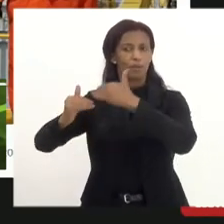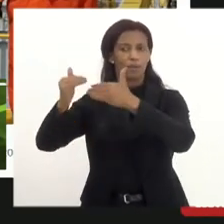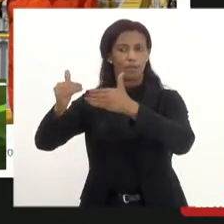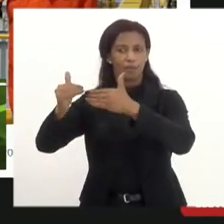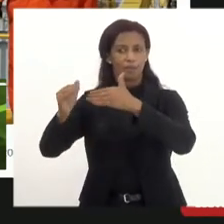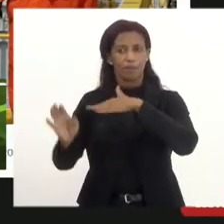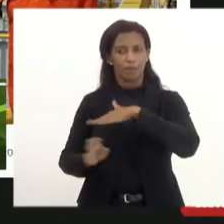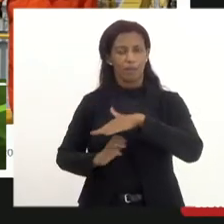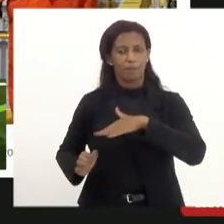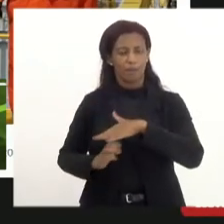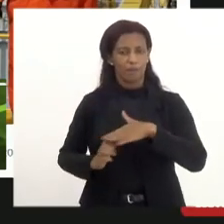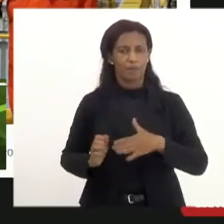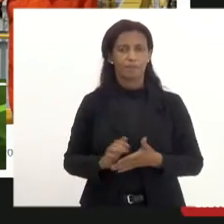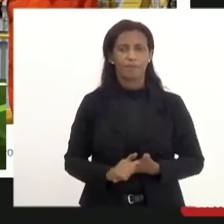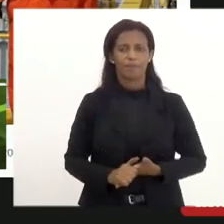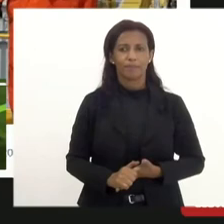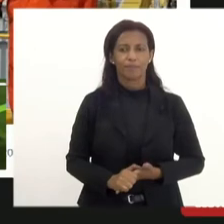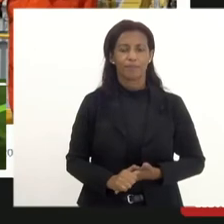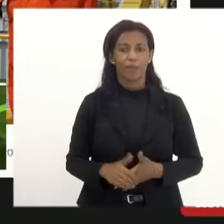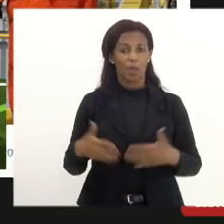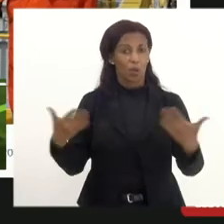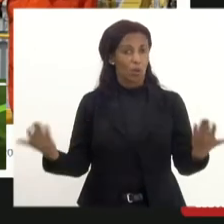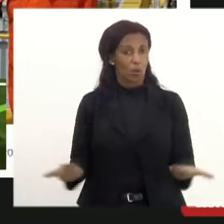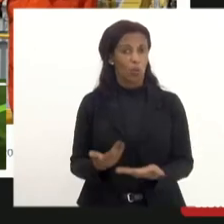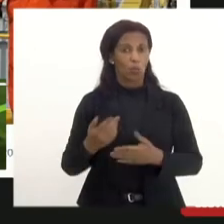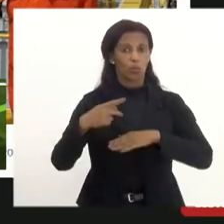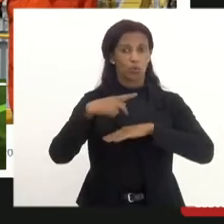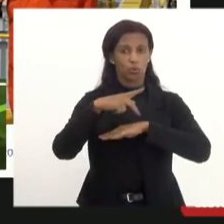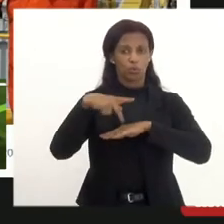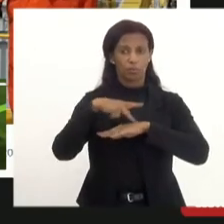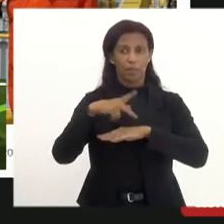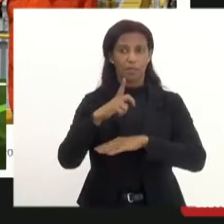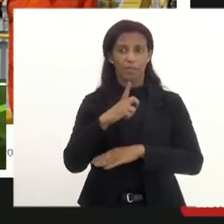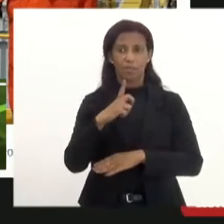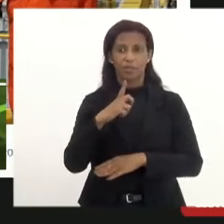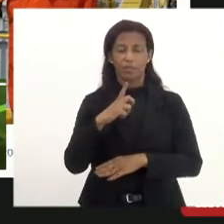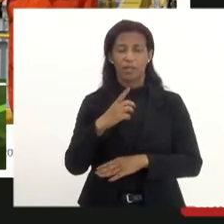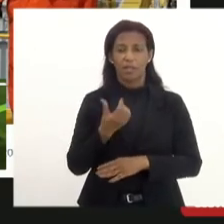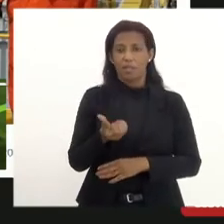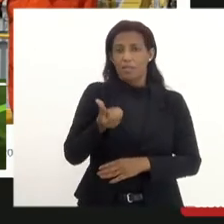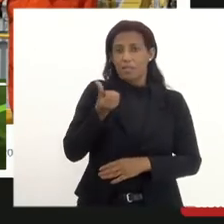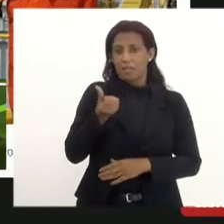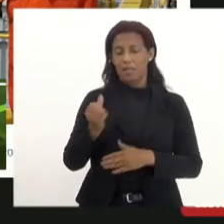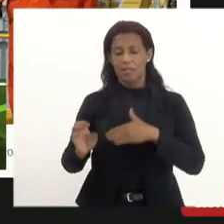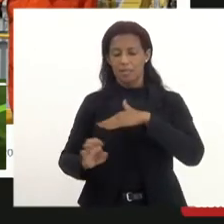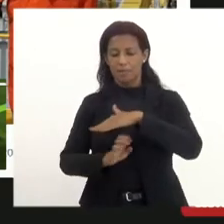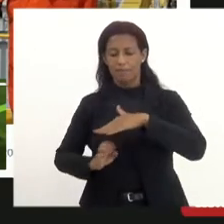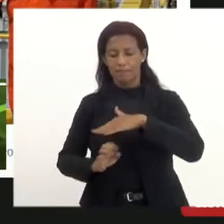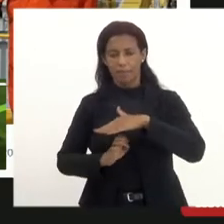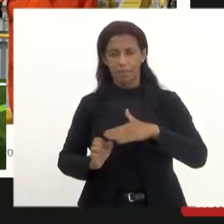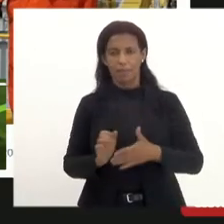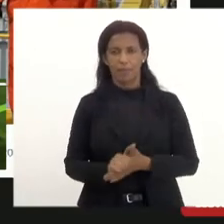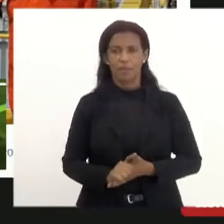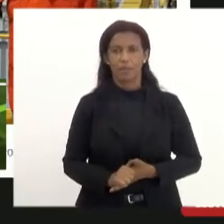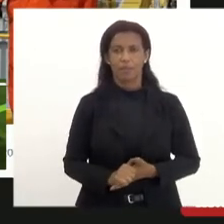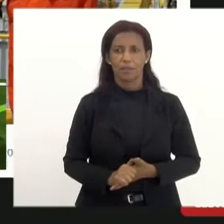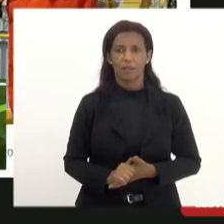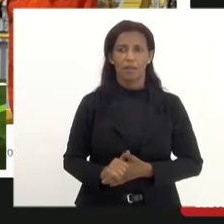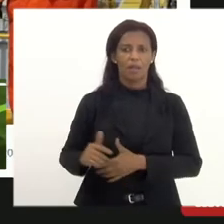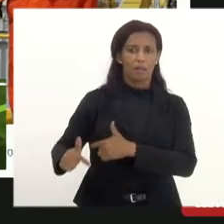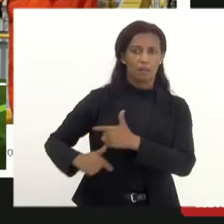companhia. Hoje, aqui no país, nós possuímos 6 empresas